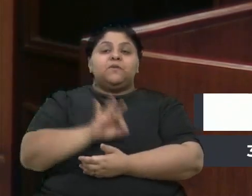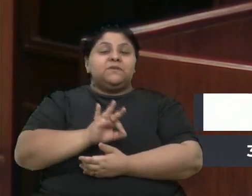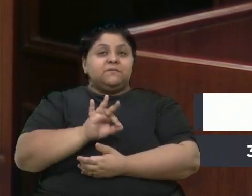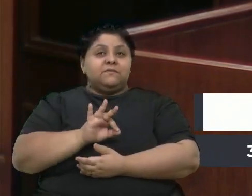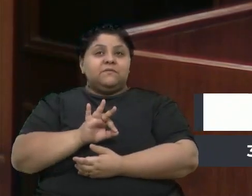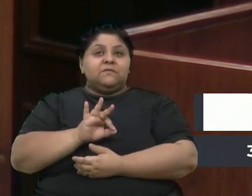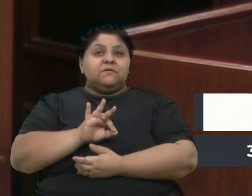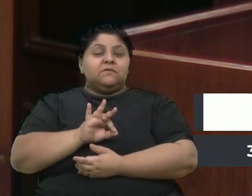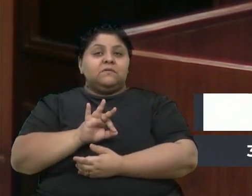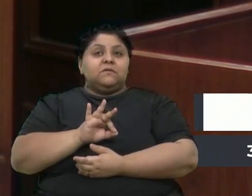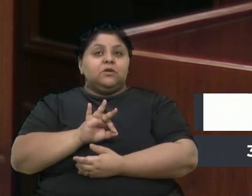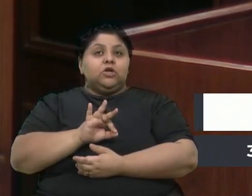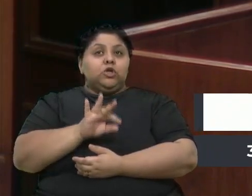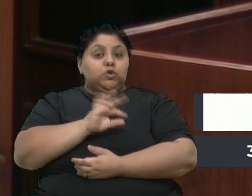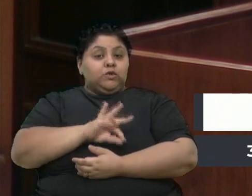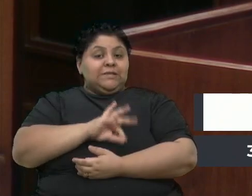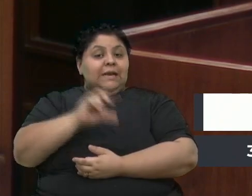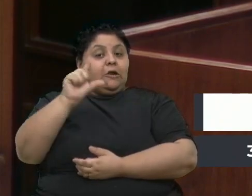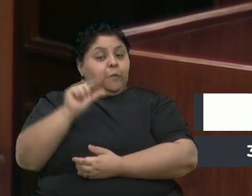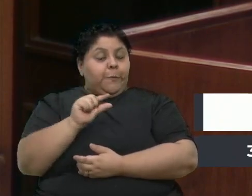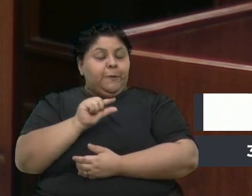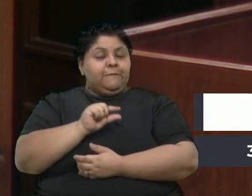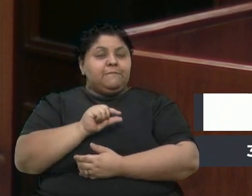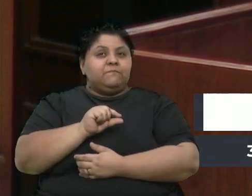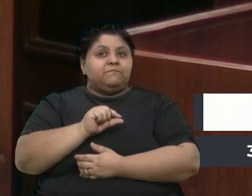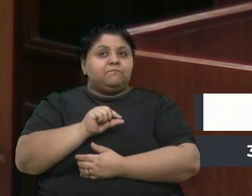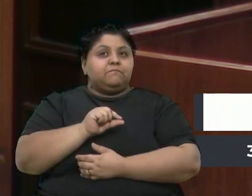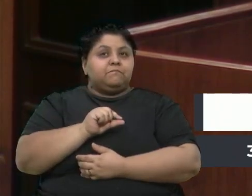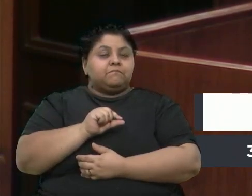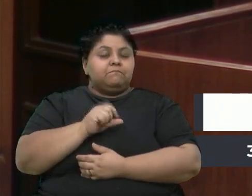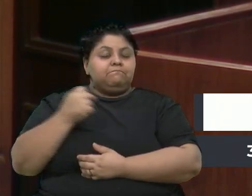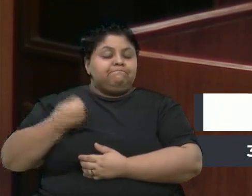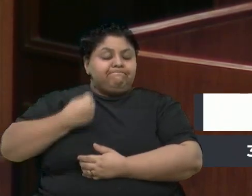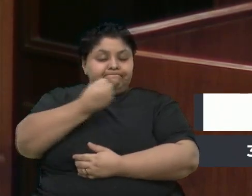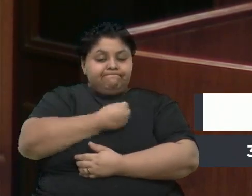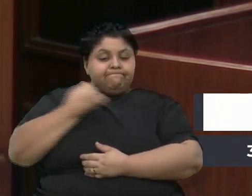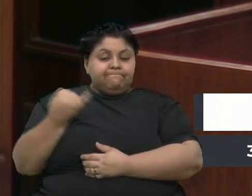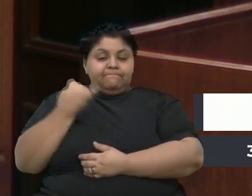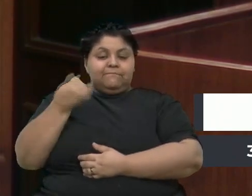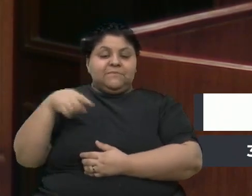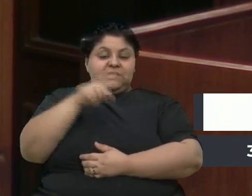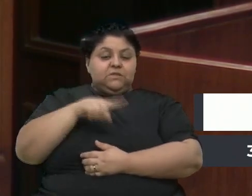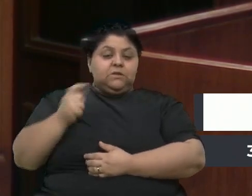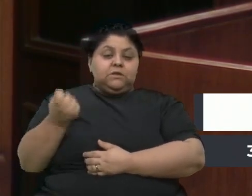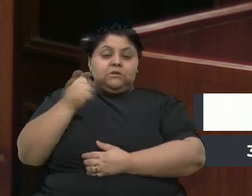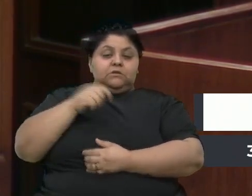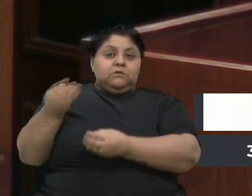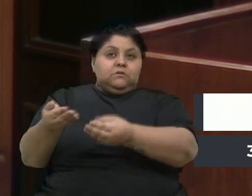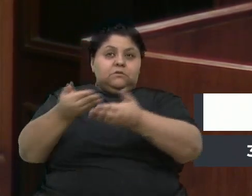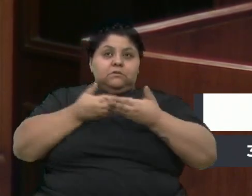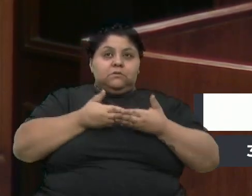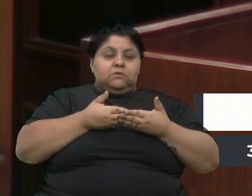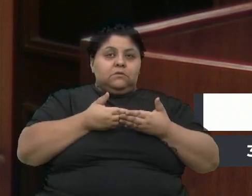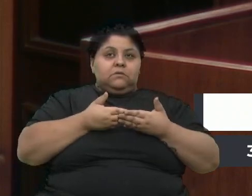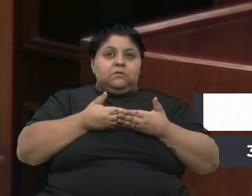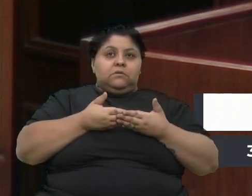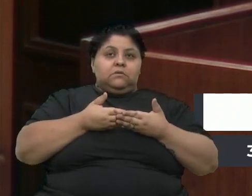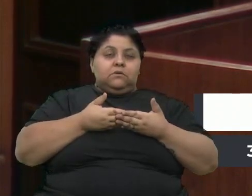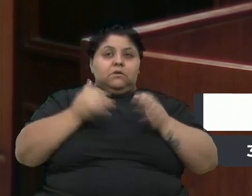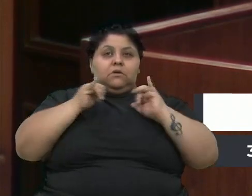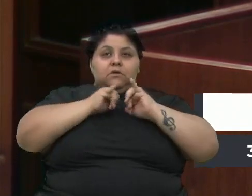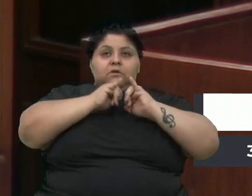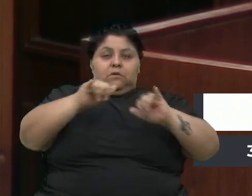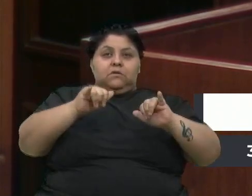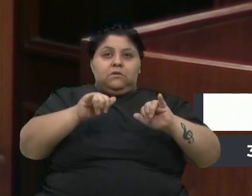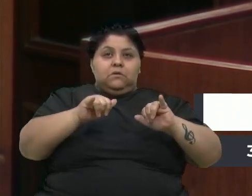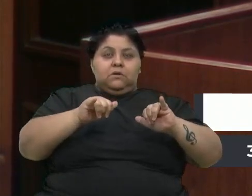do salário mínimo. E é um número importante que a gente precisa trazer aqui. De acordo com o Fórum Brasileiro de